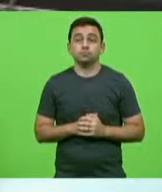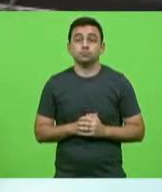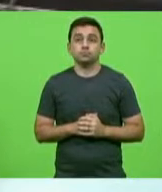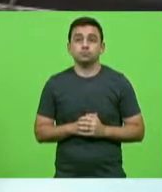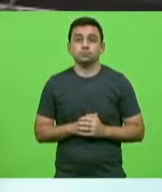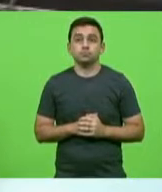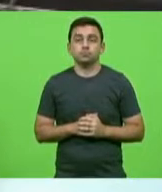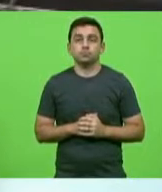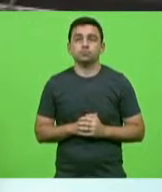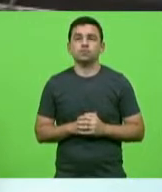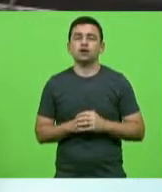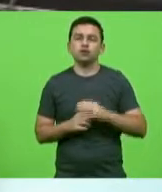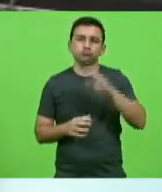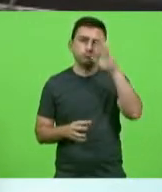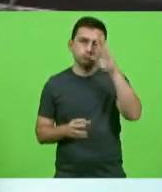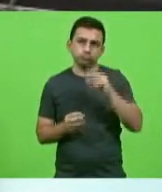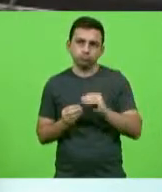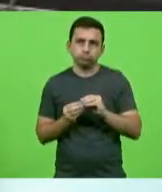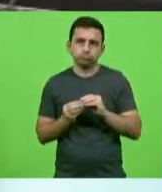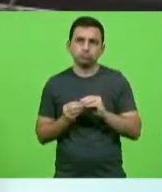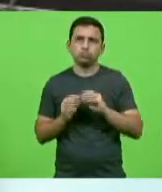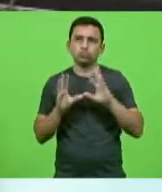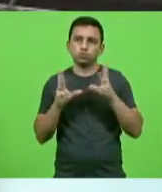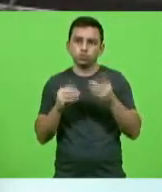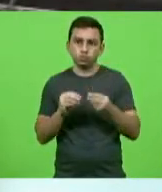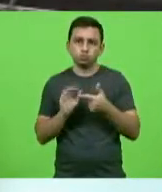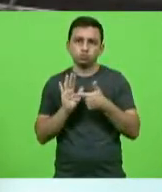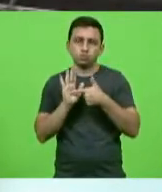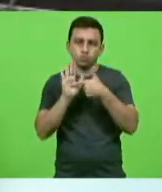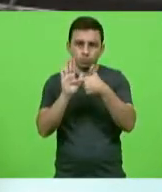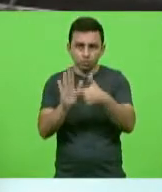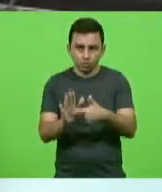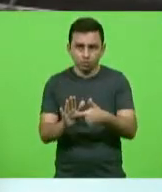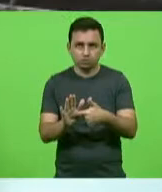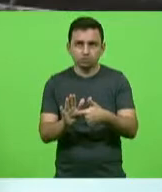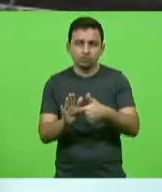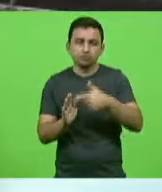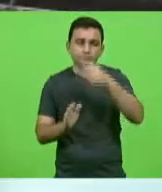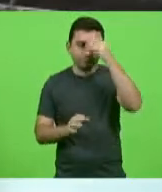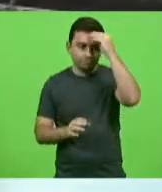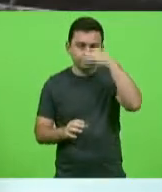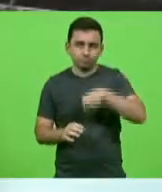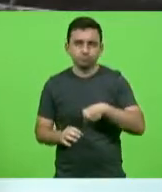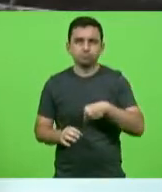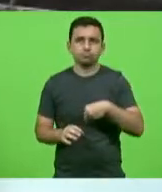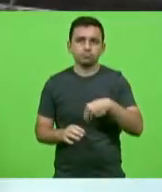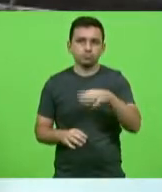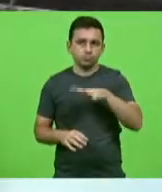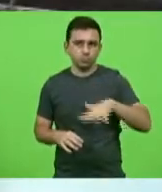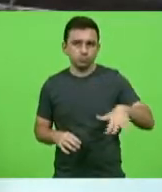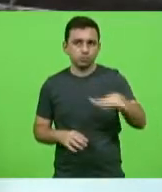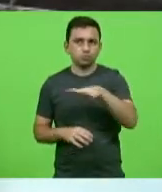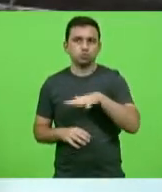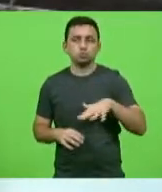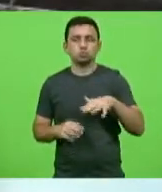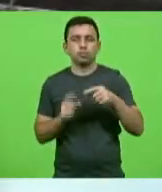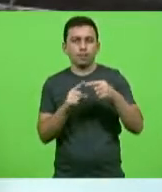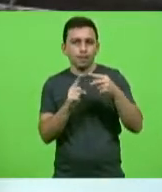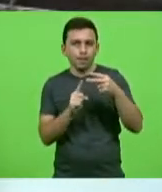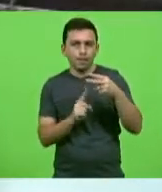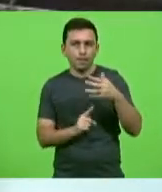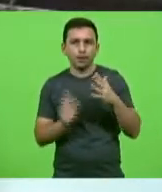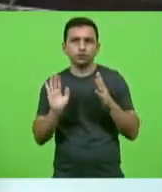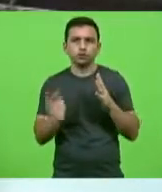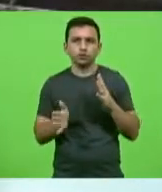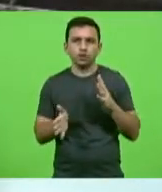Das conclusões apresentadas pelos representantes desistentes diante desses fatos supervenientes,